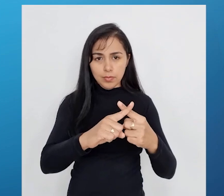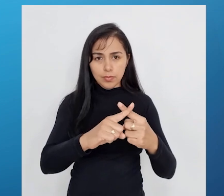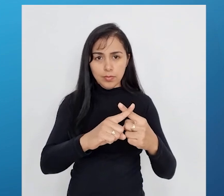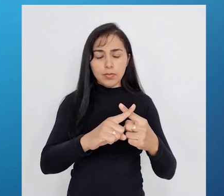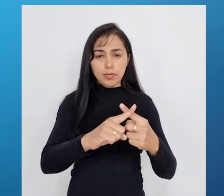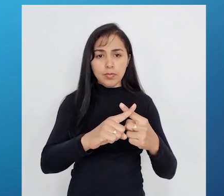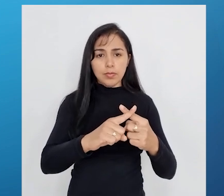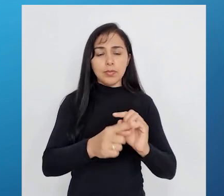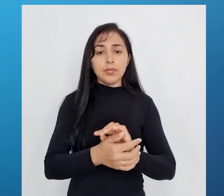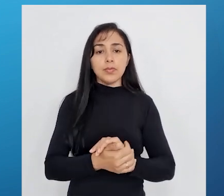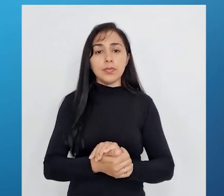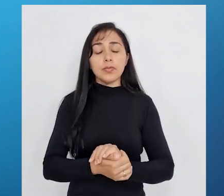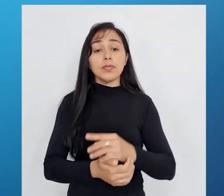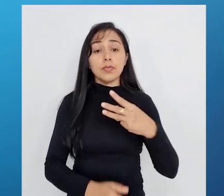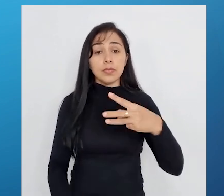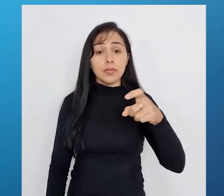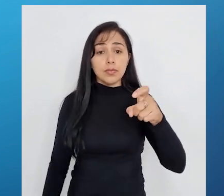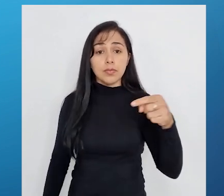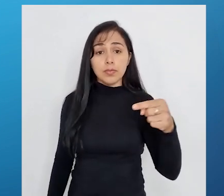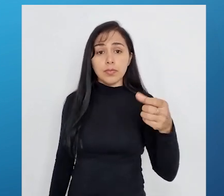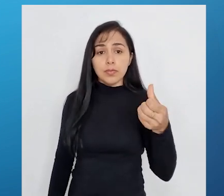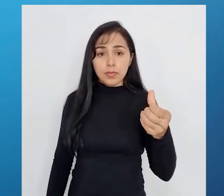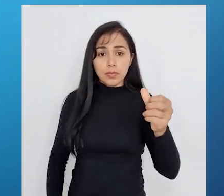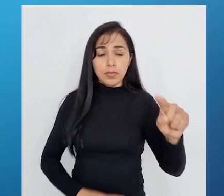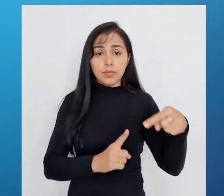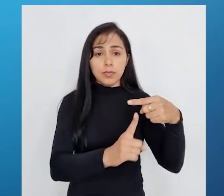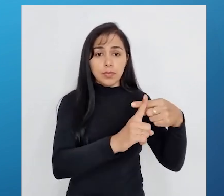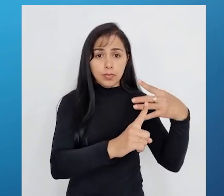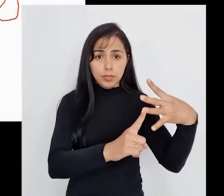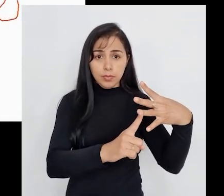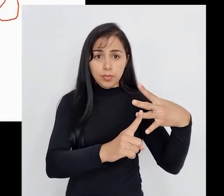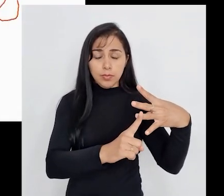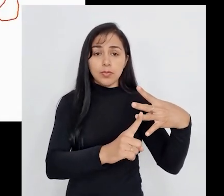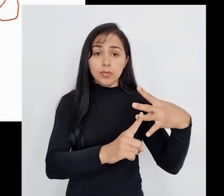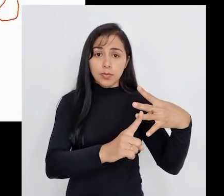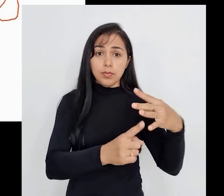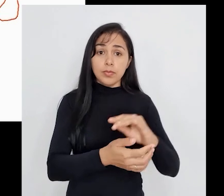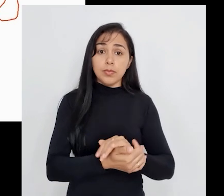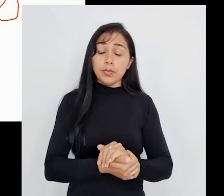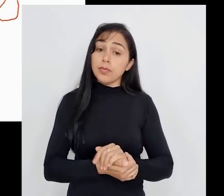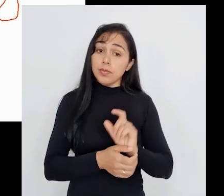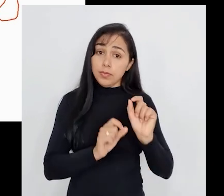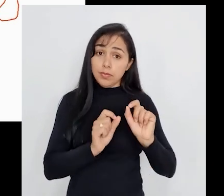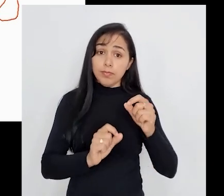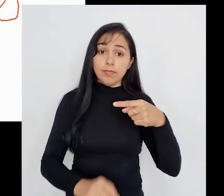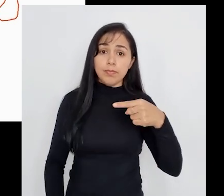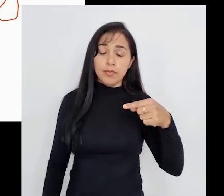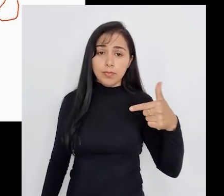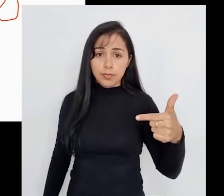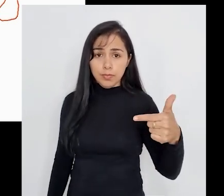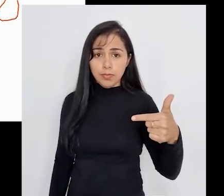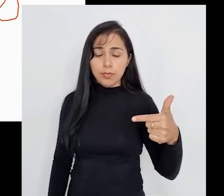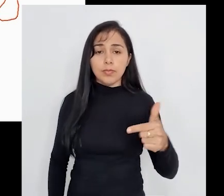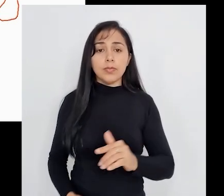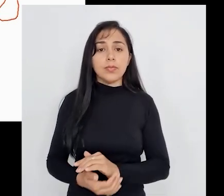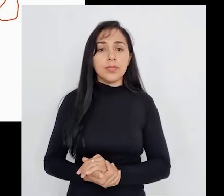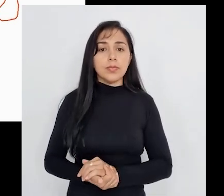3x menos 6 mais 4 menos 2. Deixa eu organizar esse x aqui.